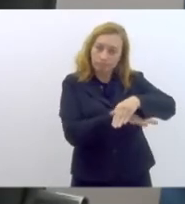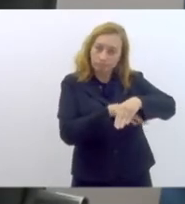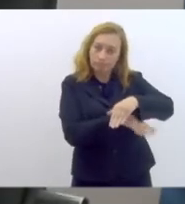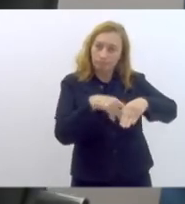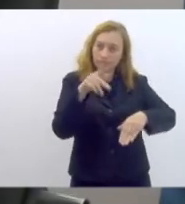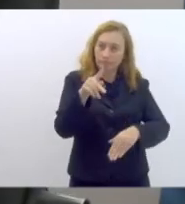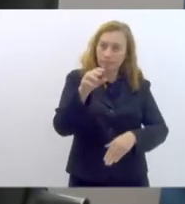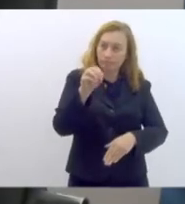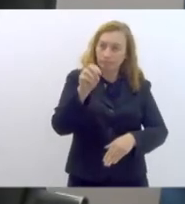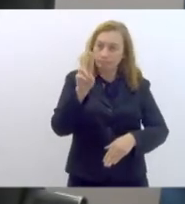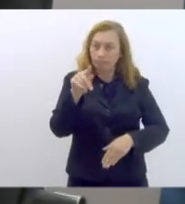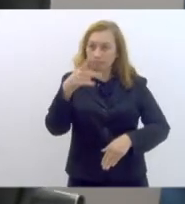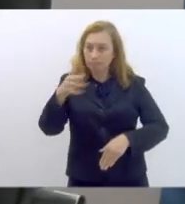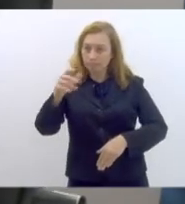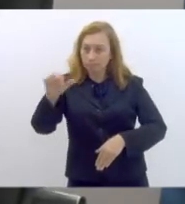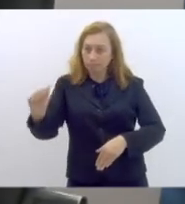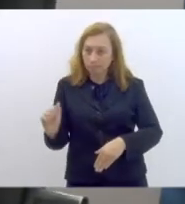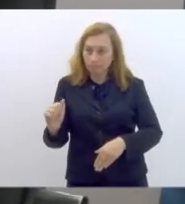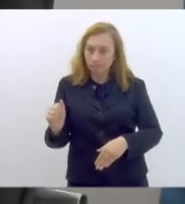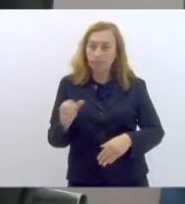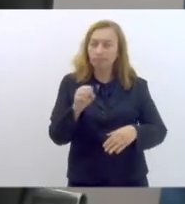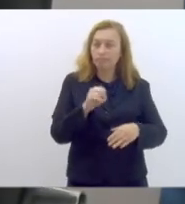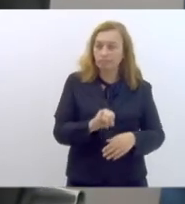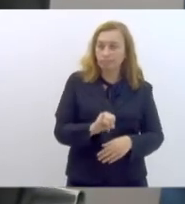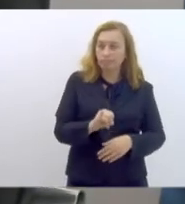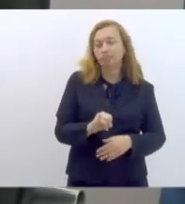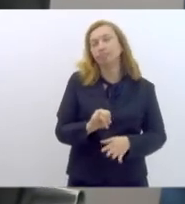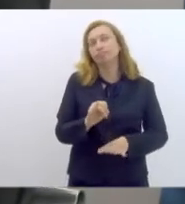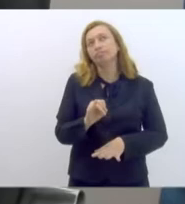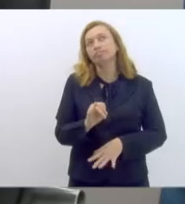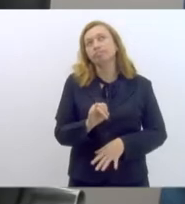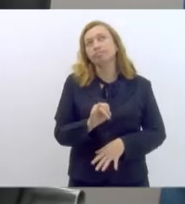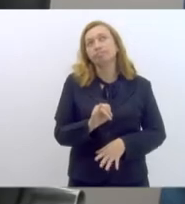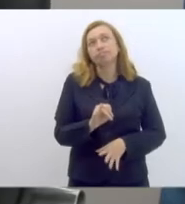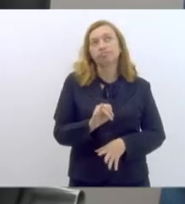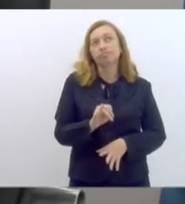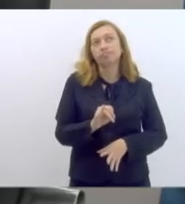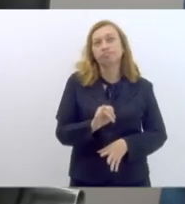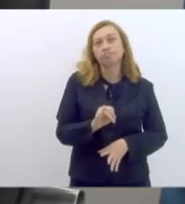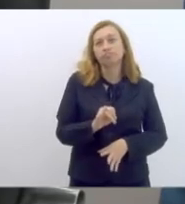ele remunera a poupança, tem aí